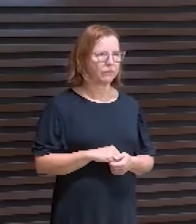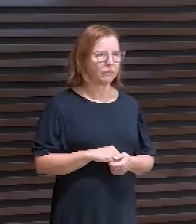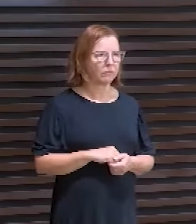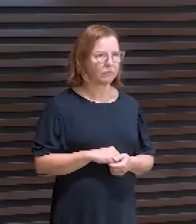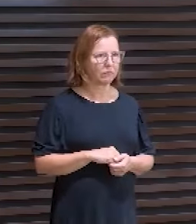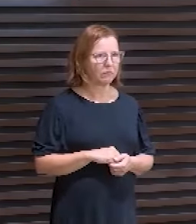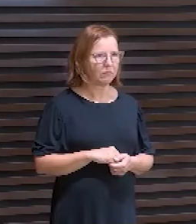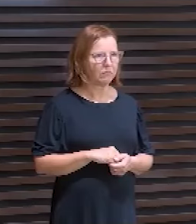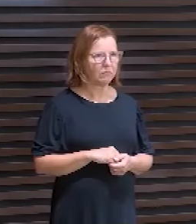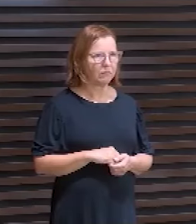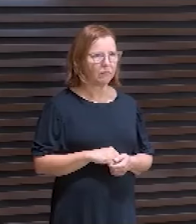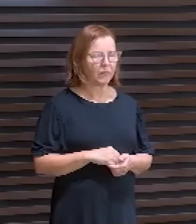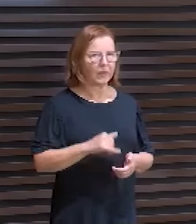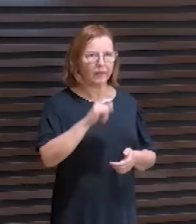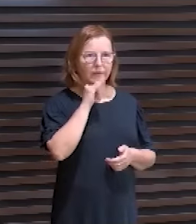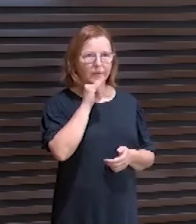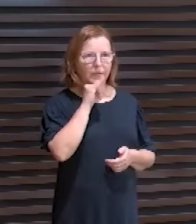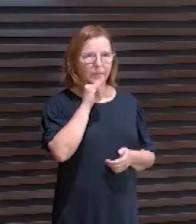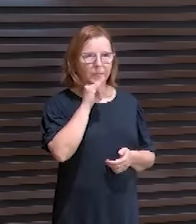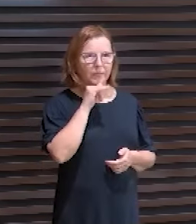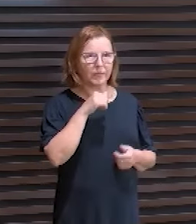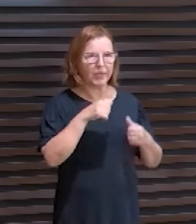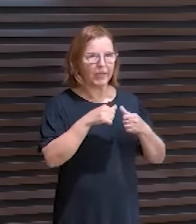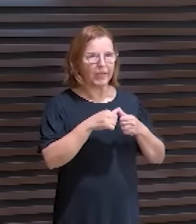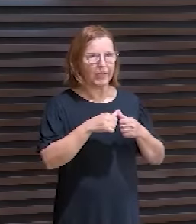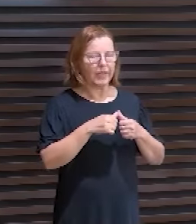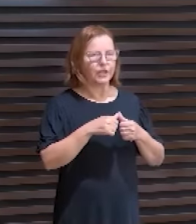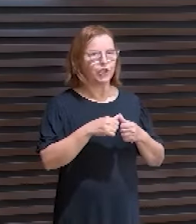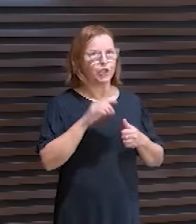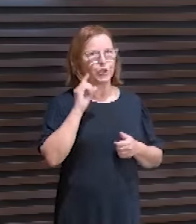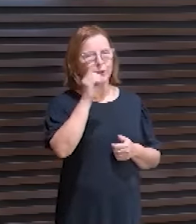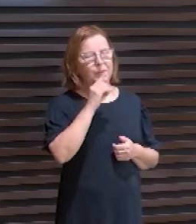esse domingo é na casa da mamãe ou do